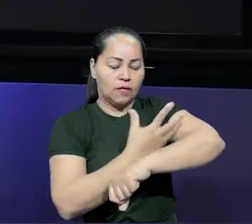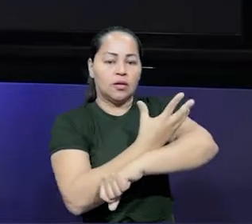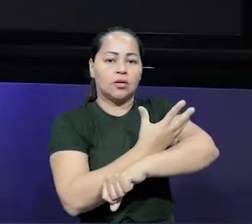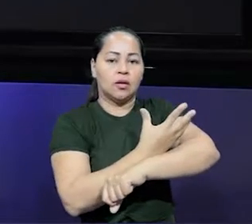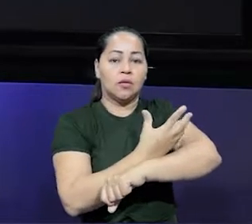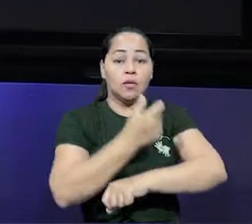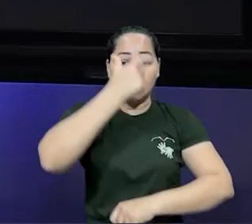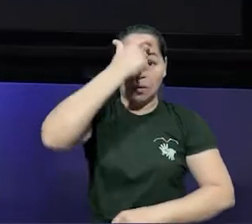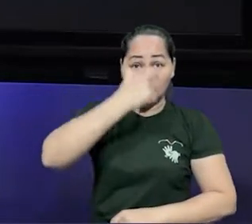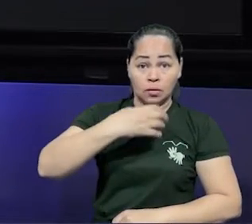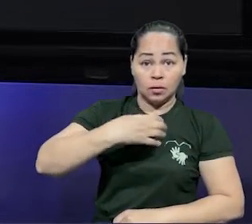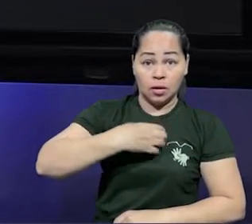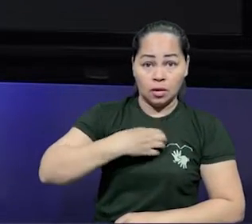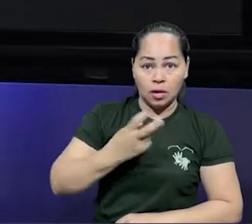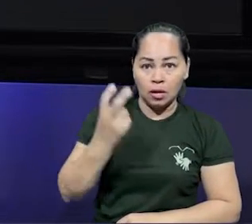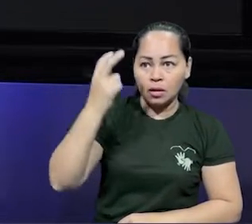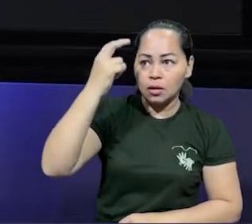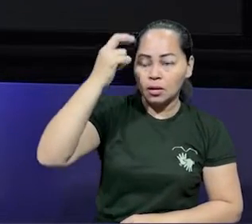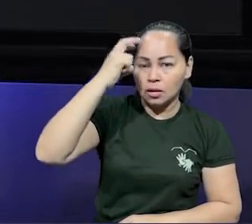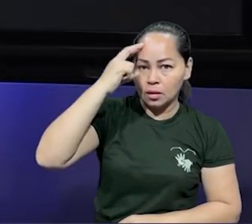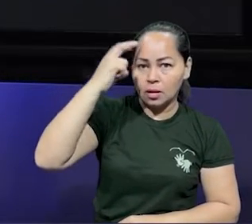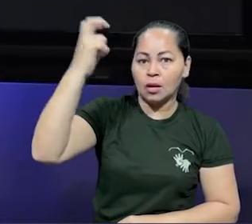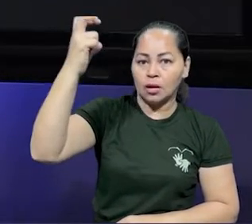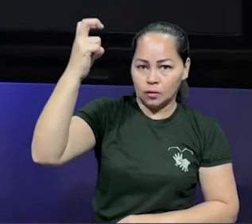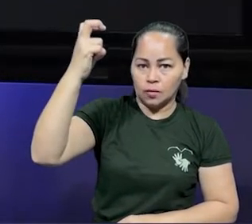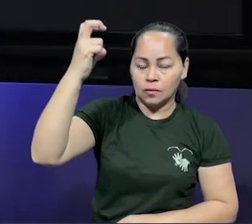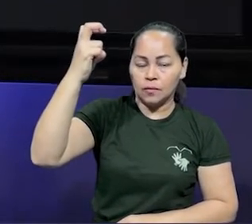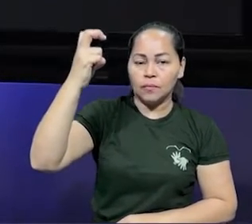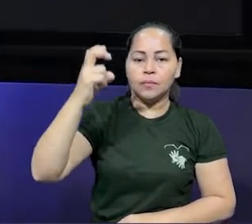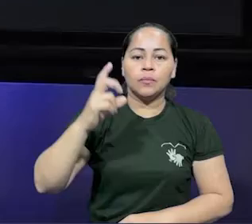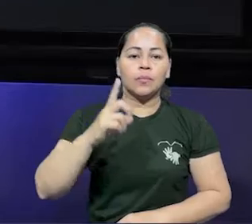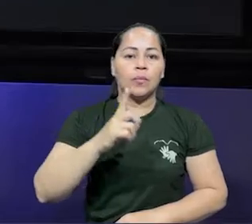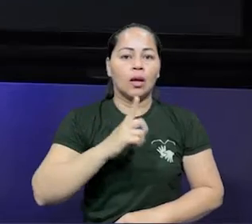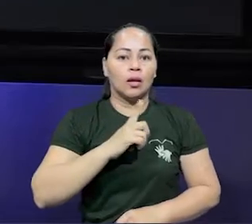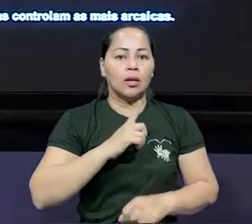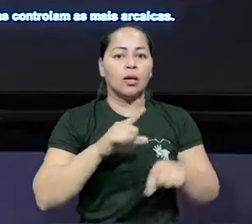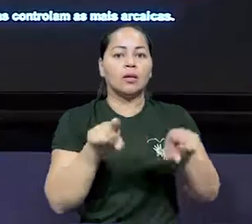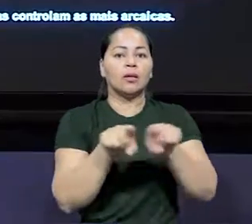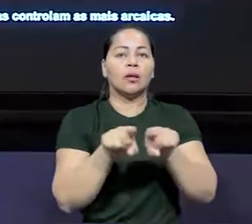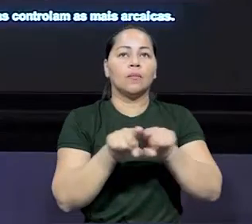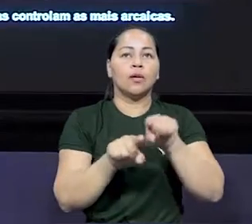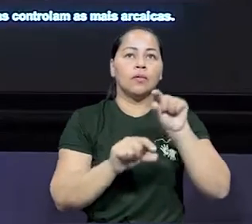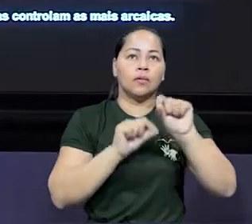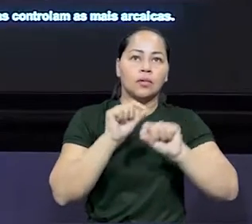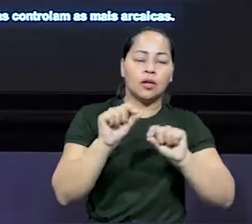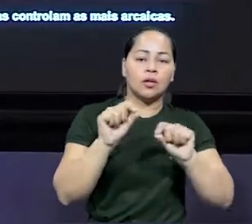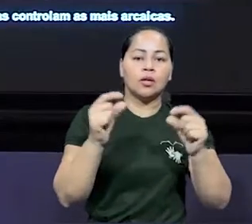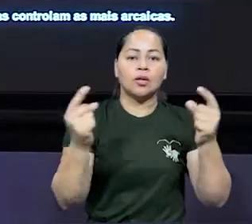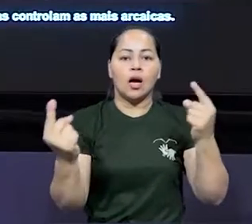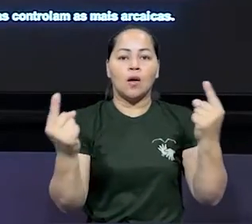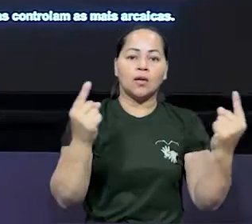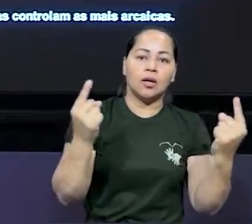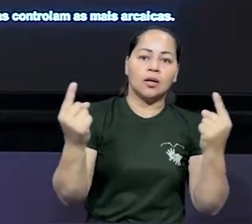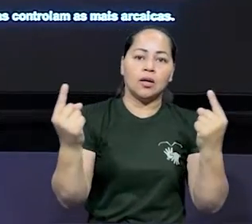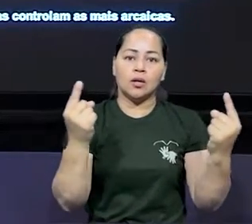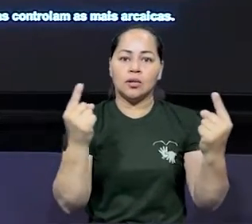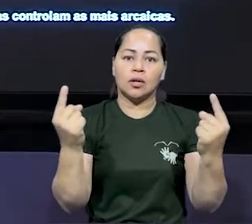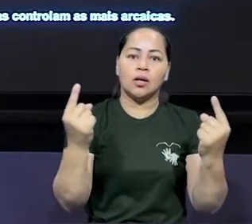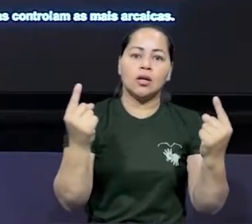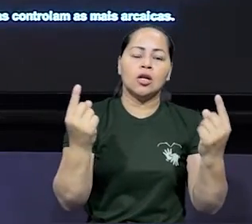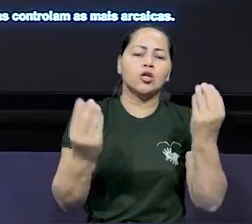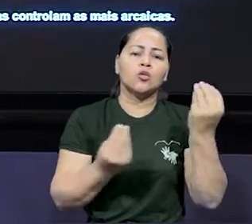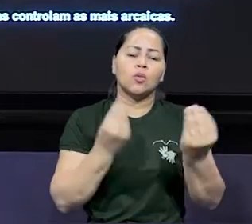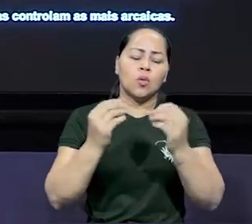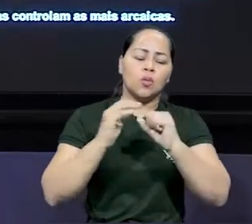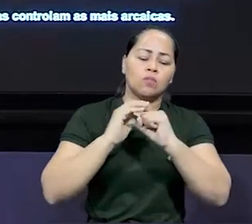o caráter intelectual. Há um outro princípio que é o da alternância funcional.